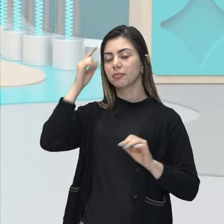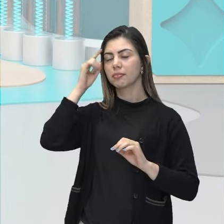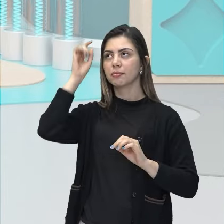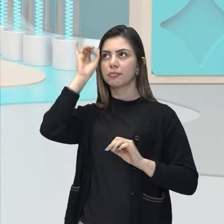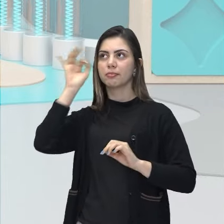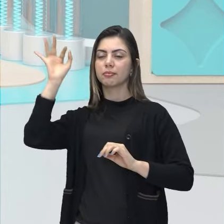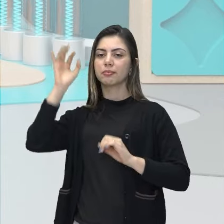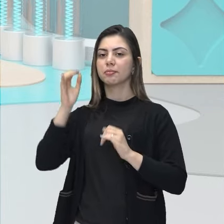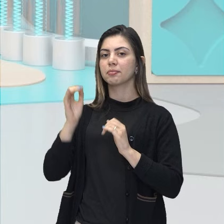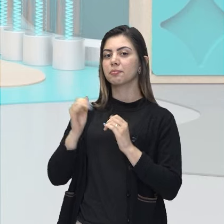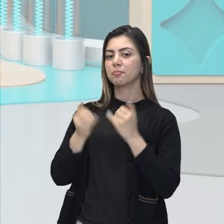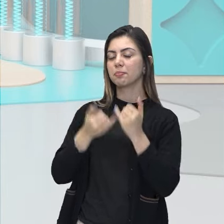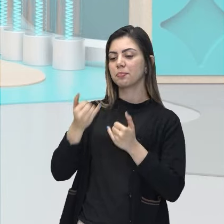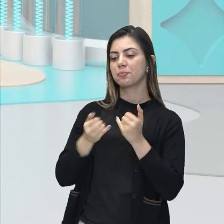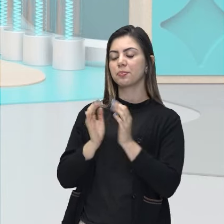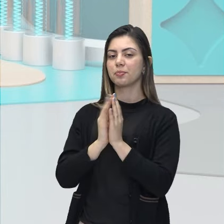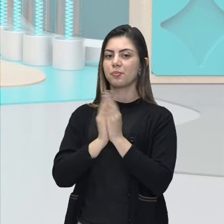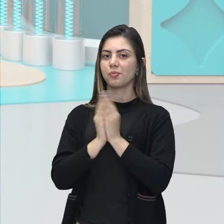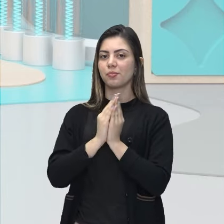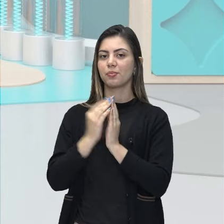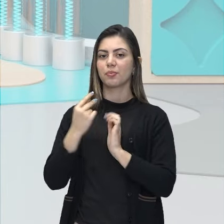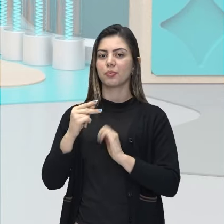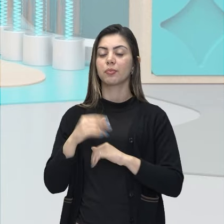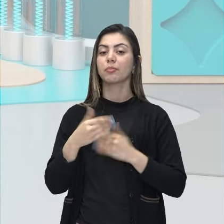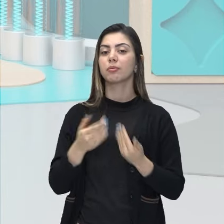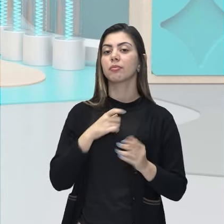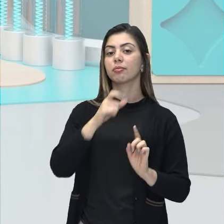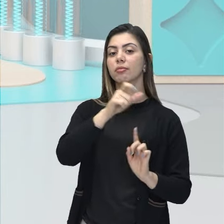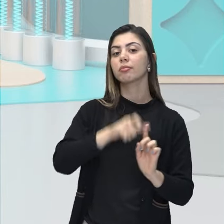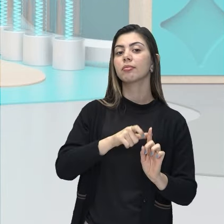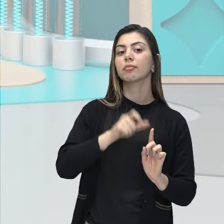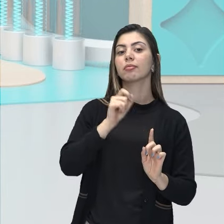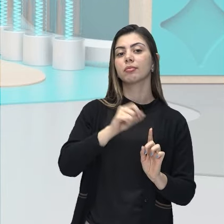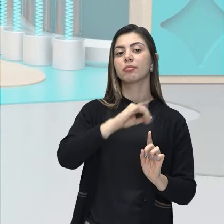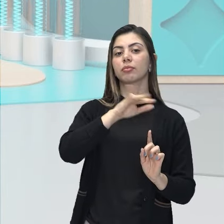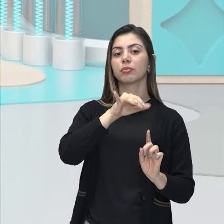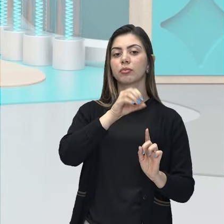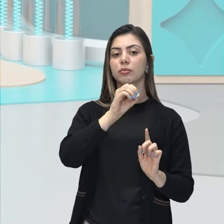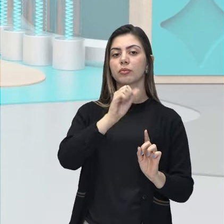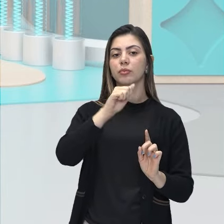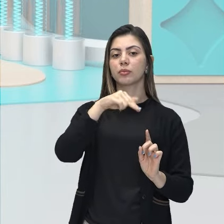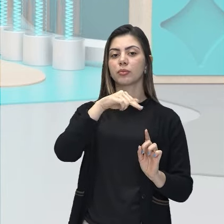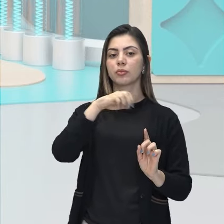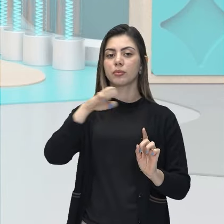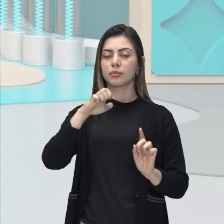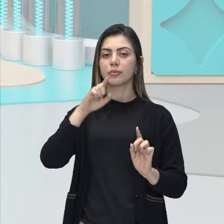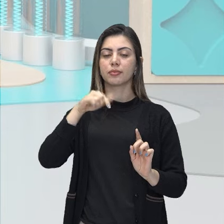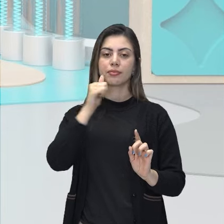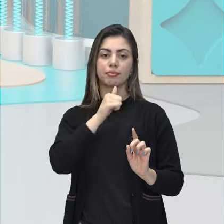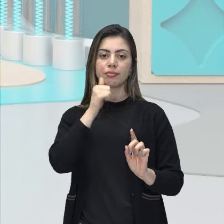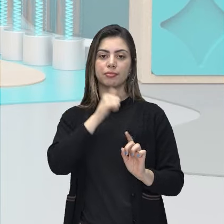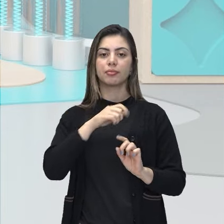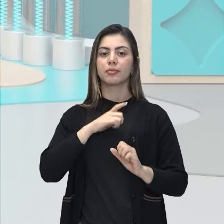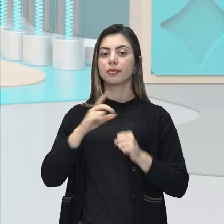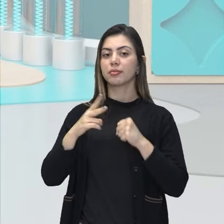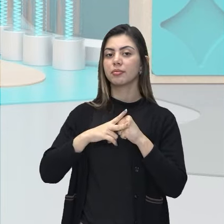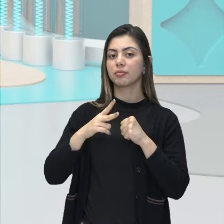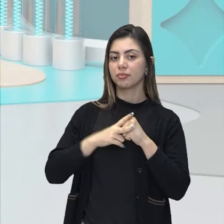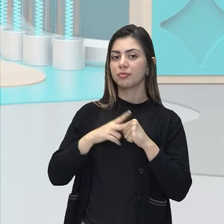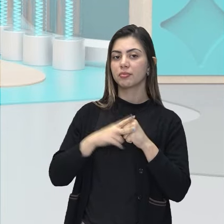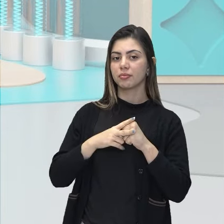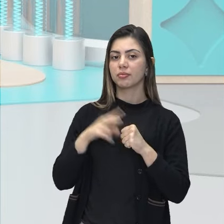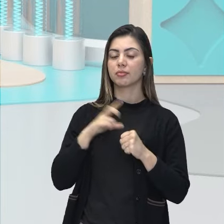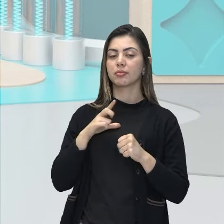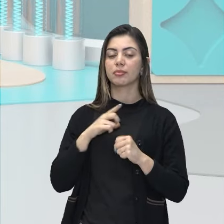right? Então, nós temos todos os elementos. Quem é o sujeito? É a Joanne, que é a garotinha. O verbo to be é o is, que concorda com